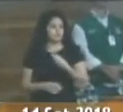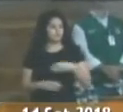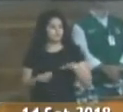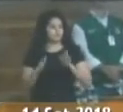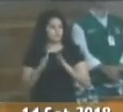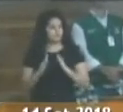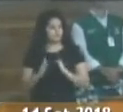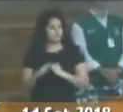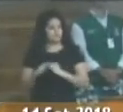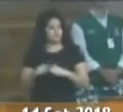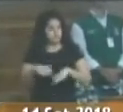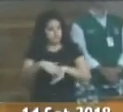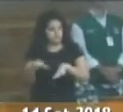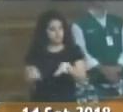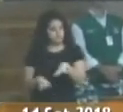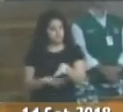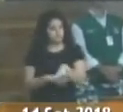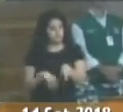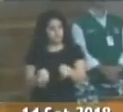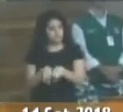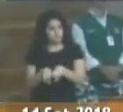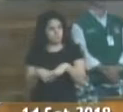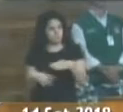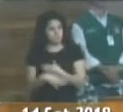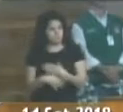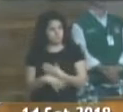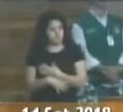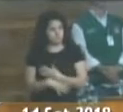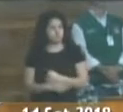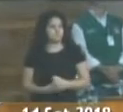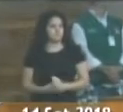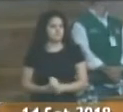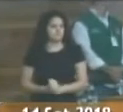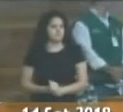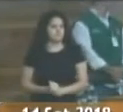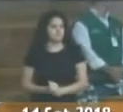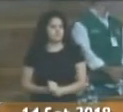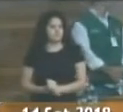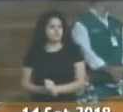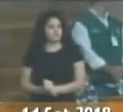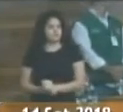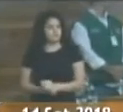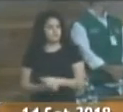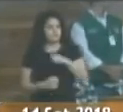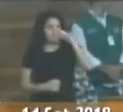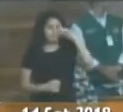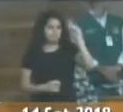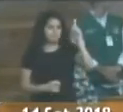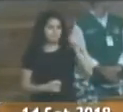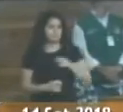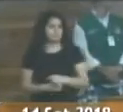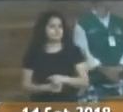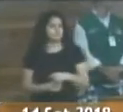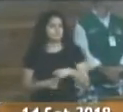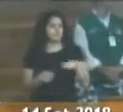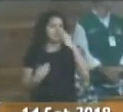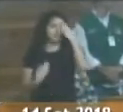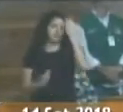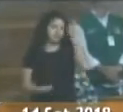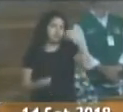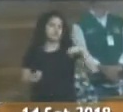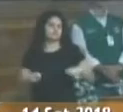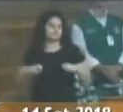população da Ilha Grande e da cidade. Então, pensando no... Ah, e agradecer à